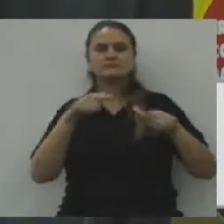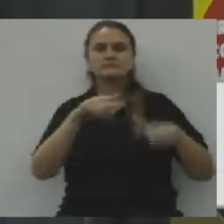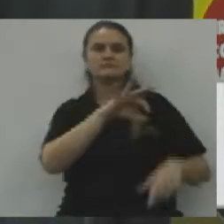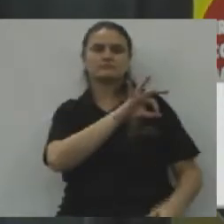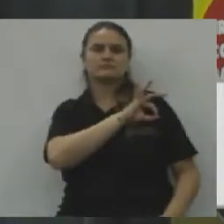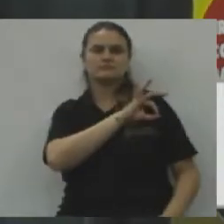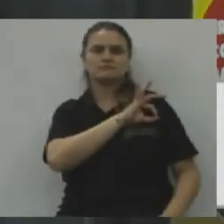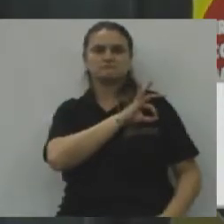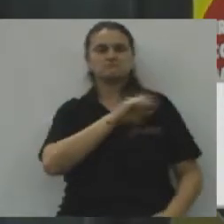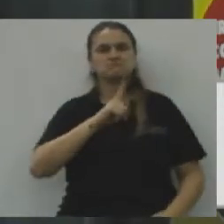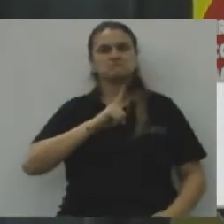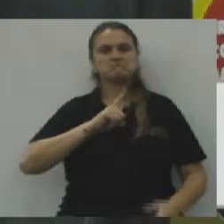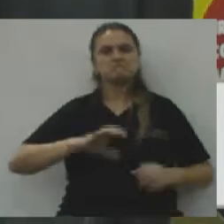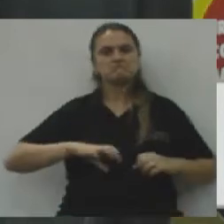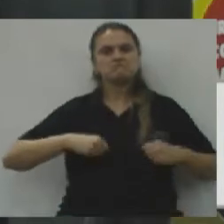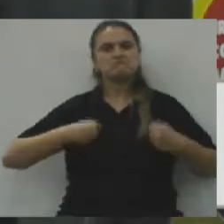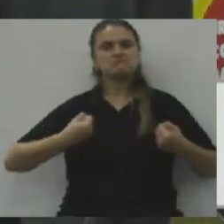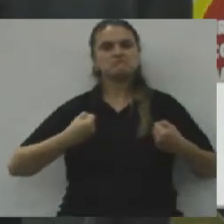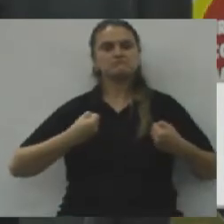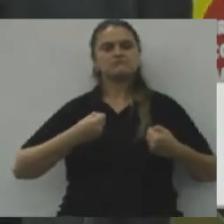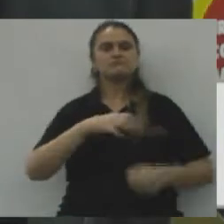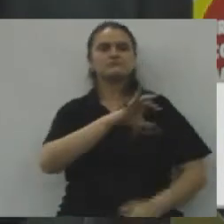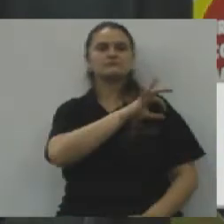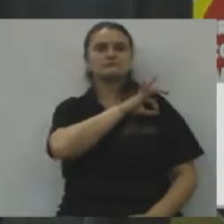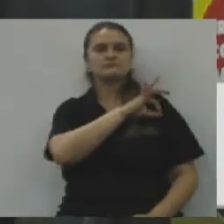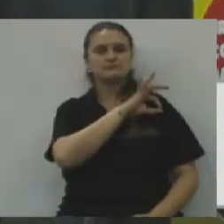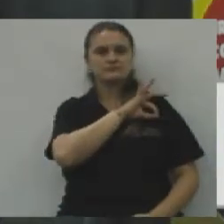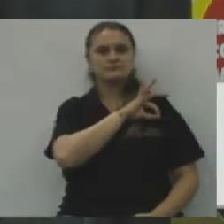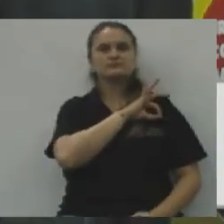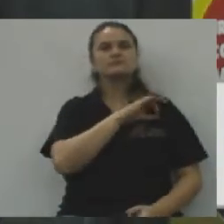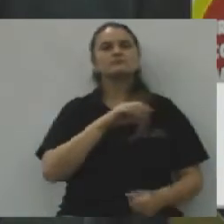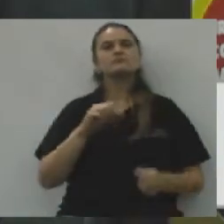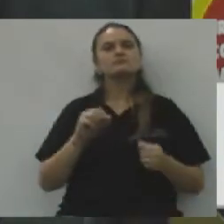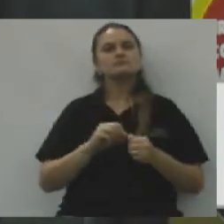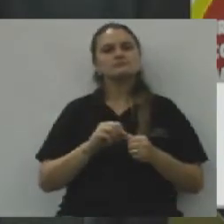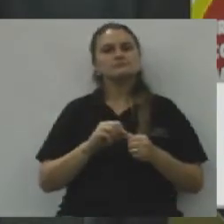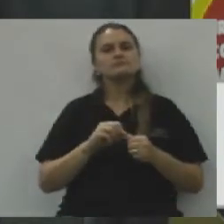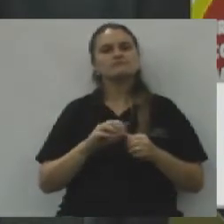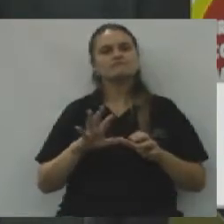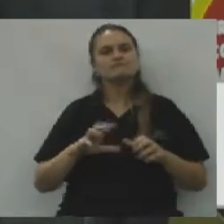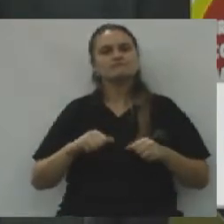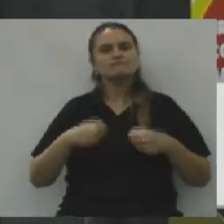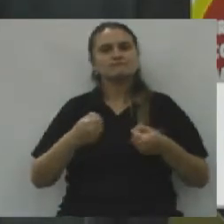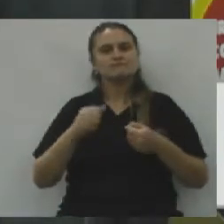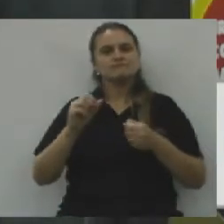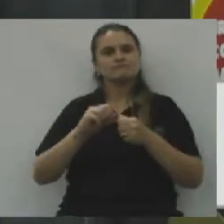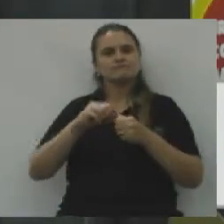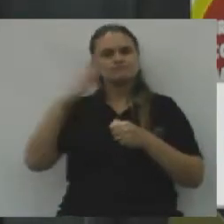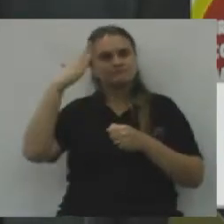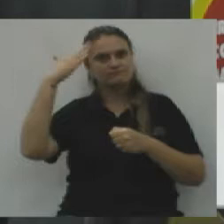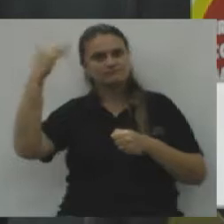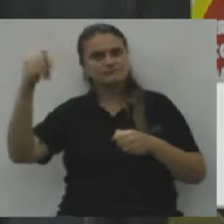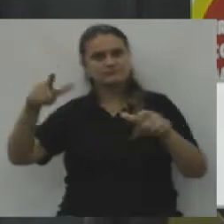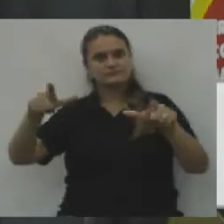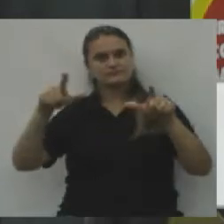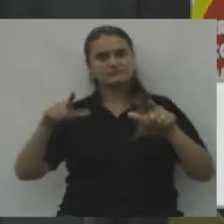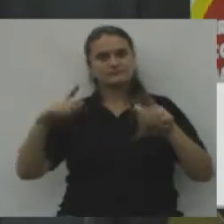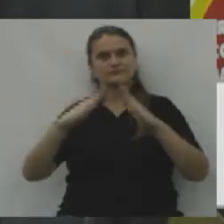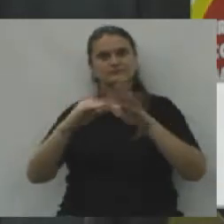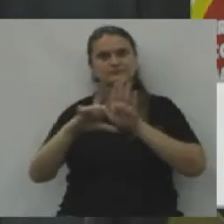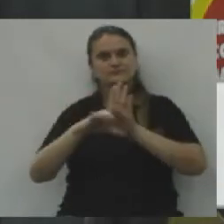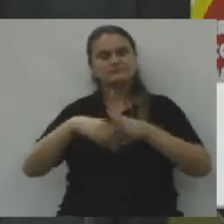e honrarem a farda de vocês, fazendo e agora recebendo essa justa homenagem dessa Casa de